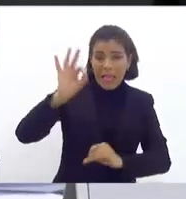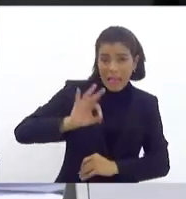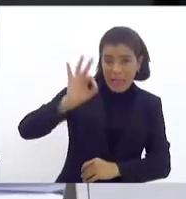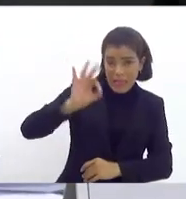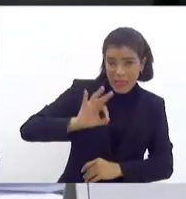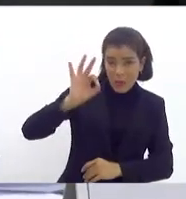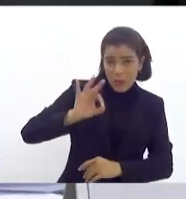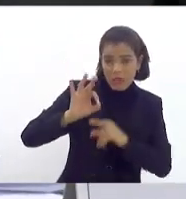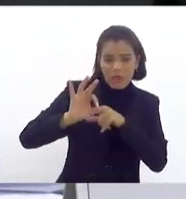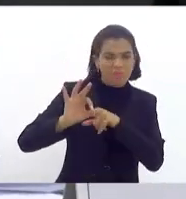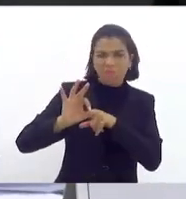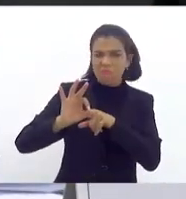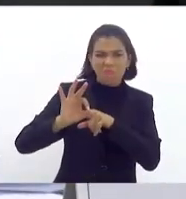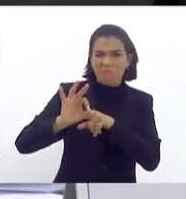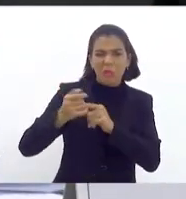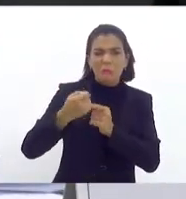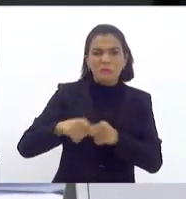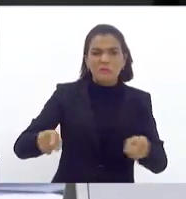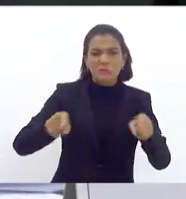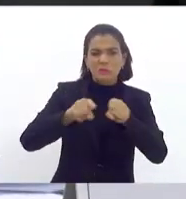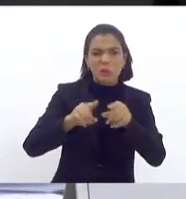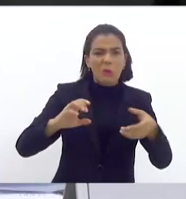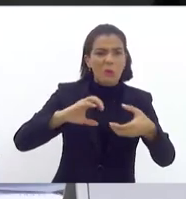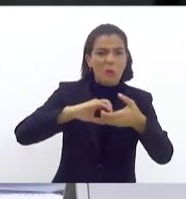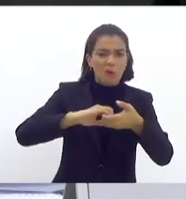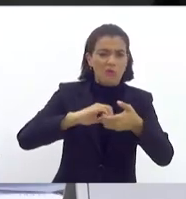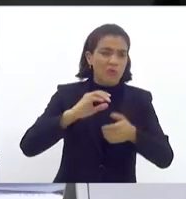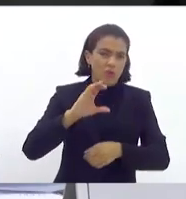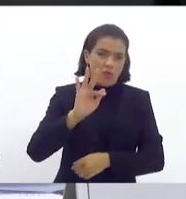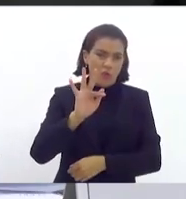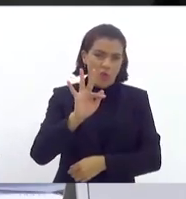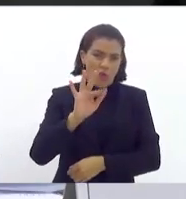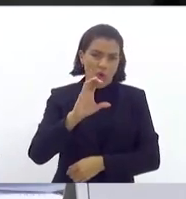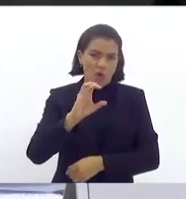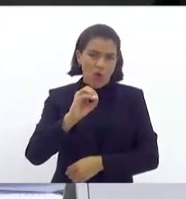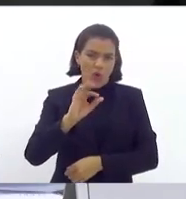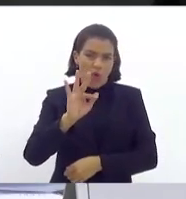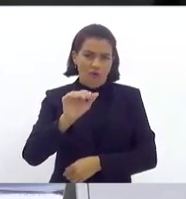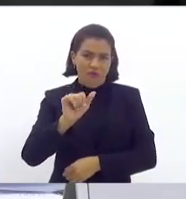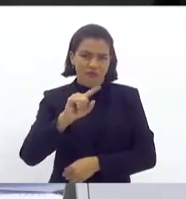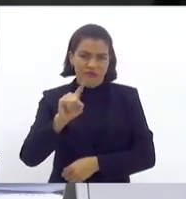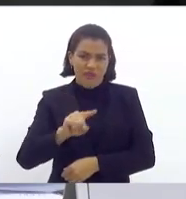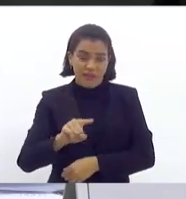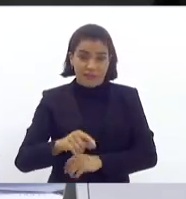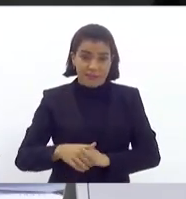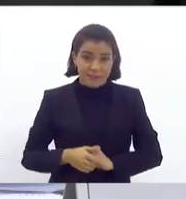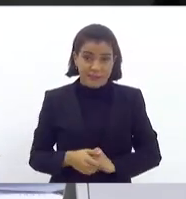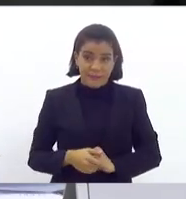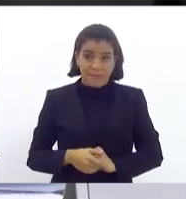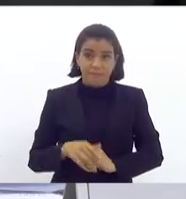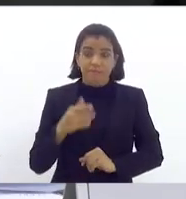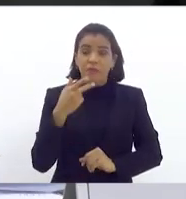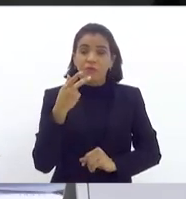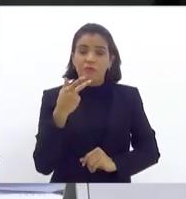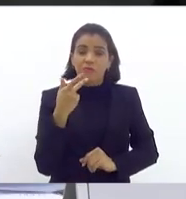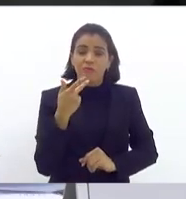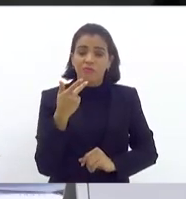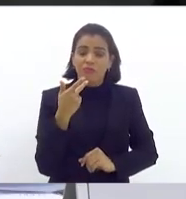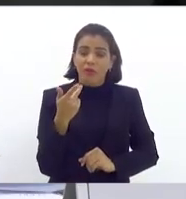exige convênio com FAES. Né? Então, quando Vossa Excelência coloca